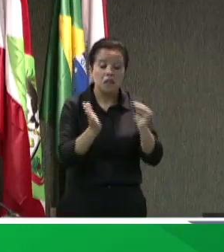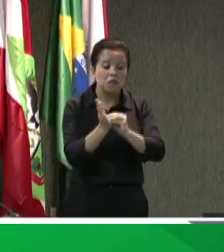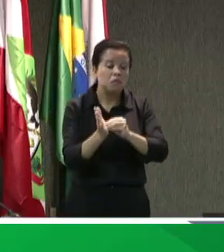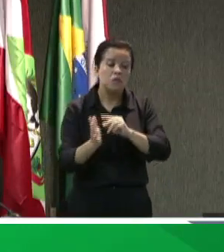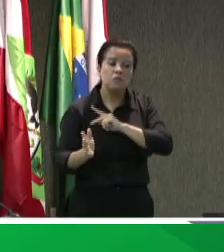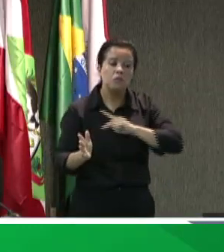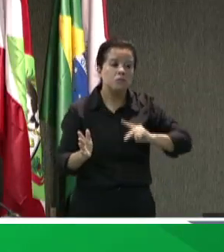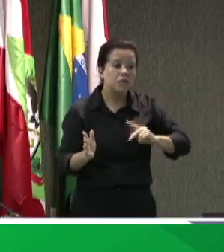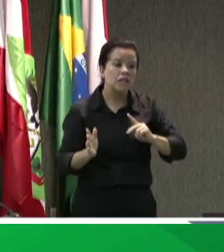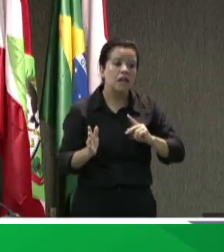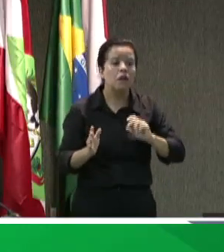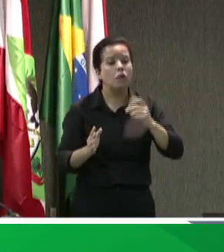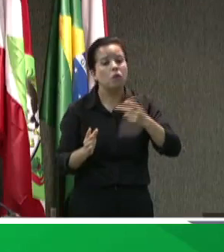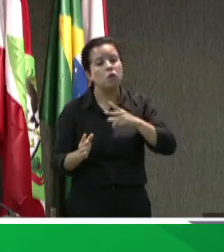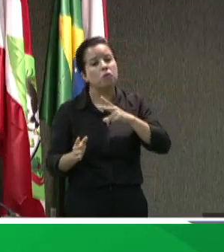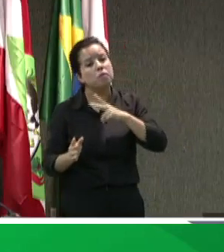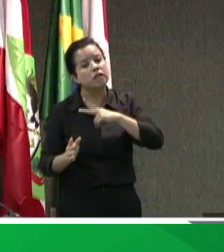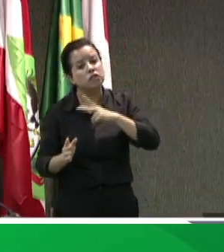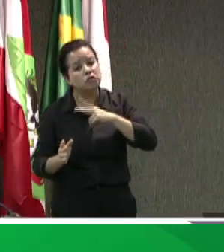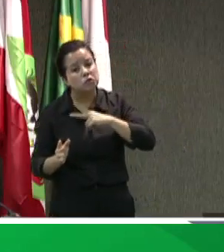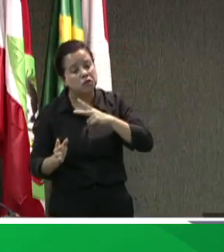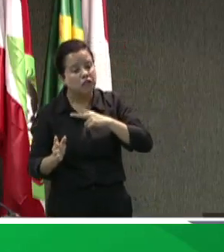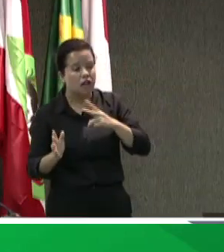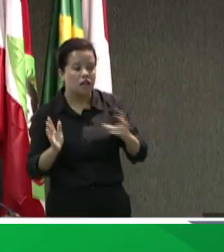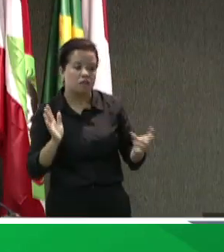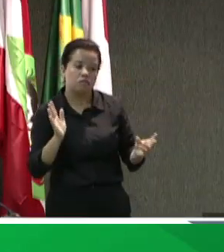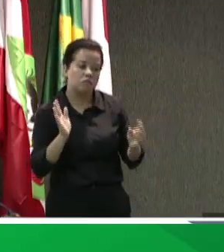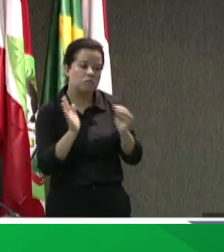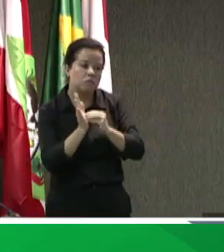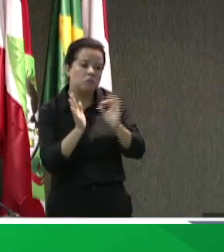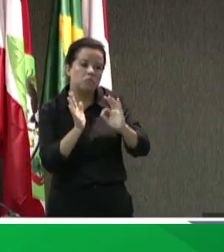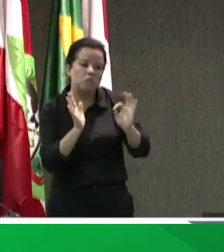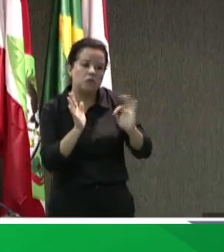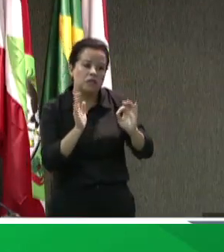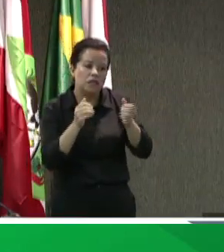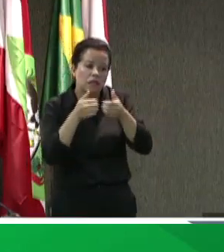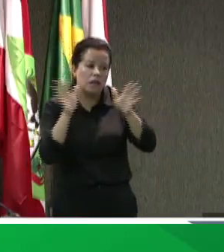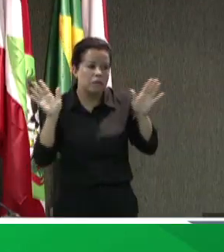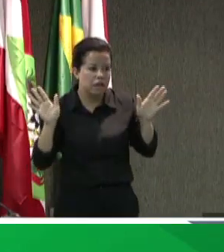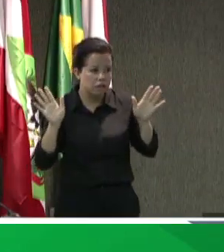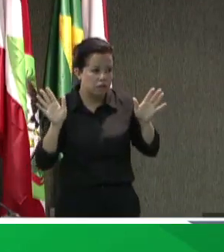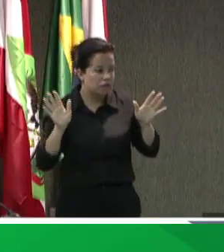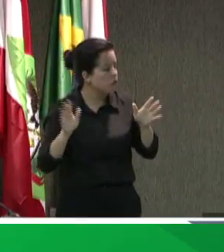deixei escolas em aberto, né? Porque ela